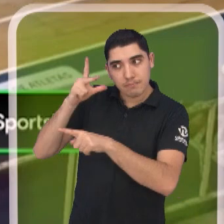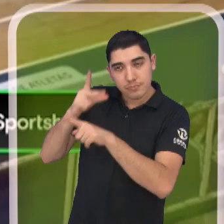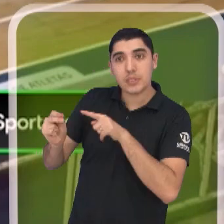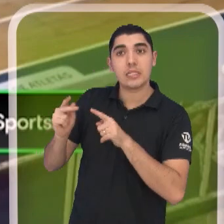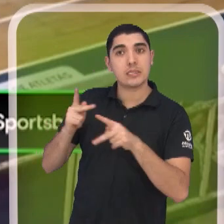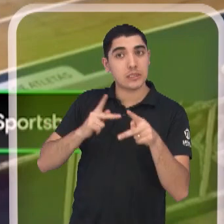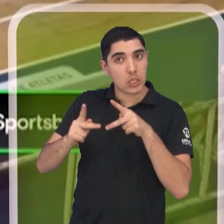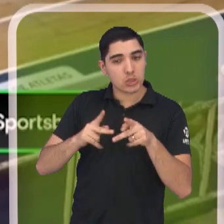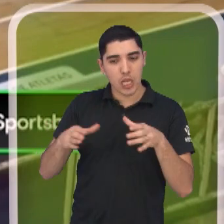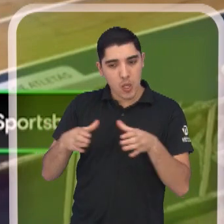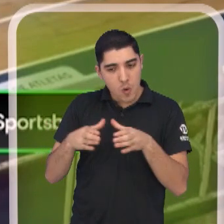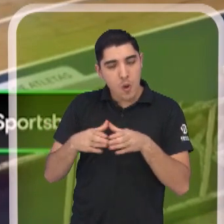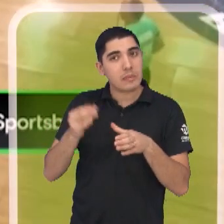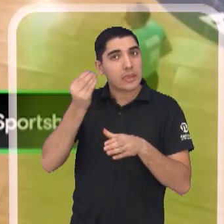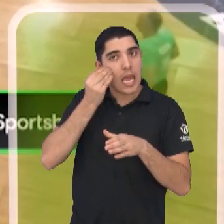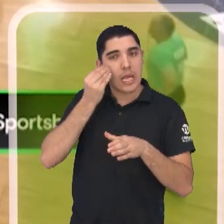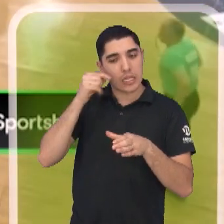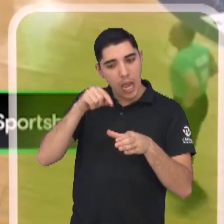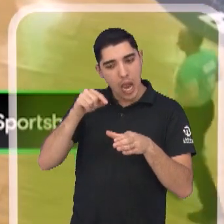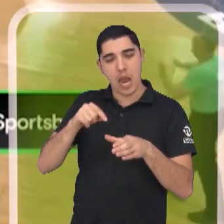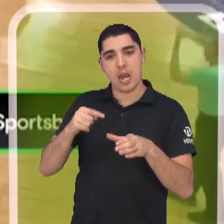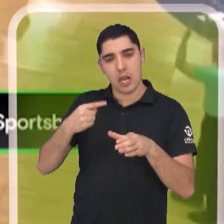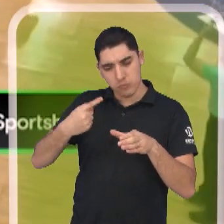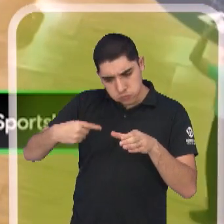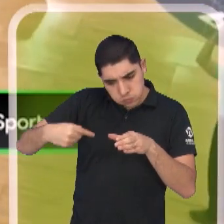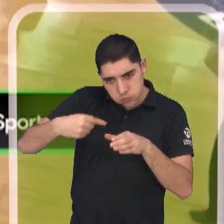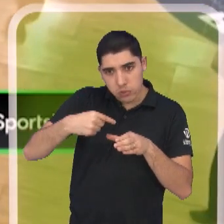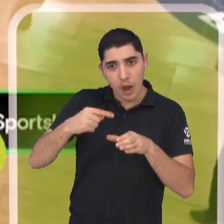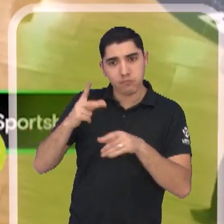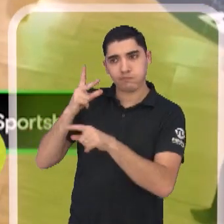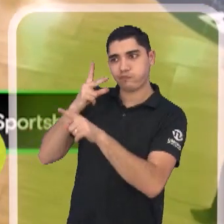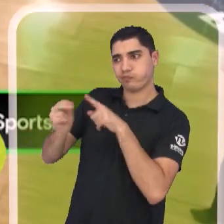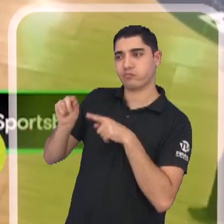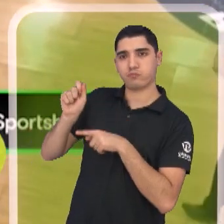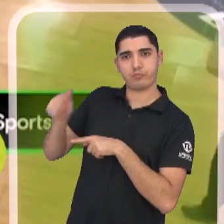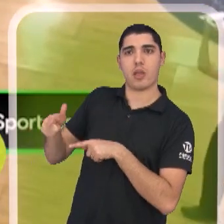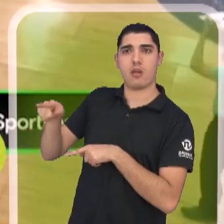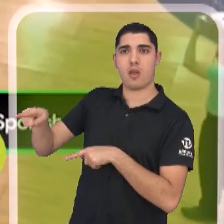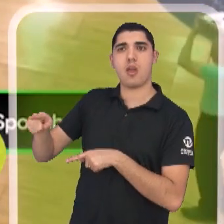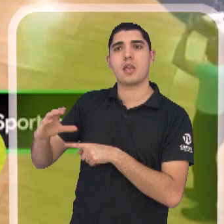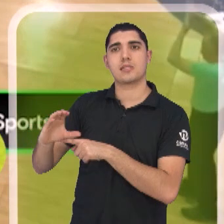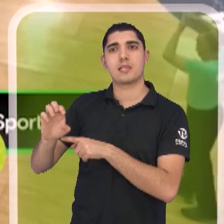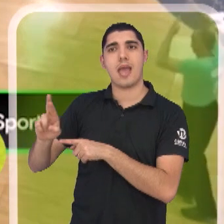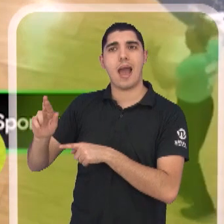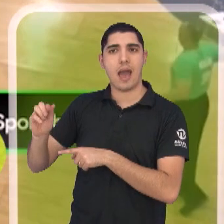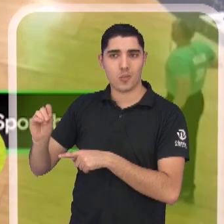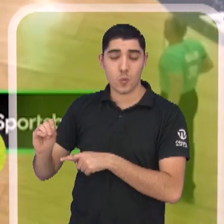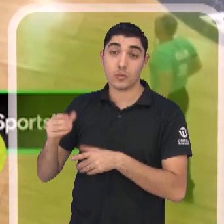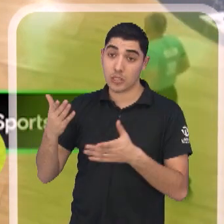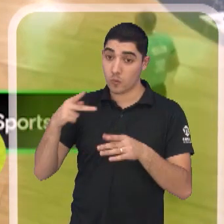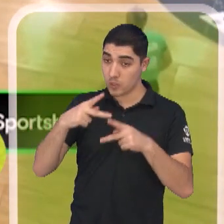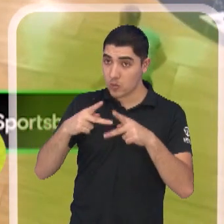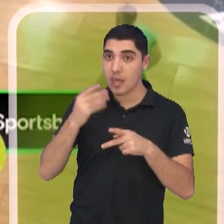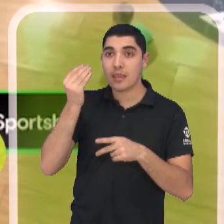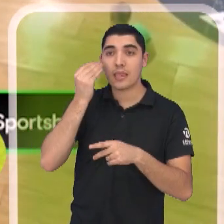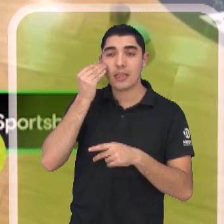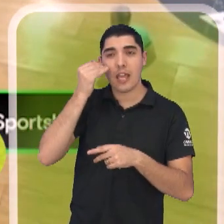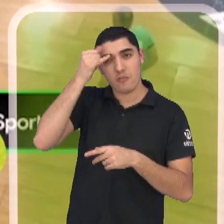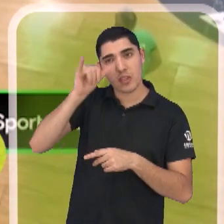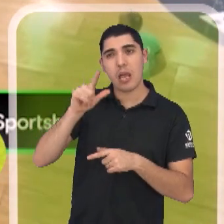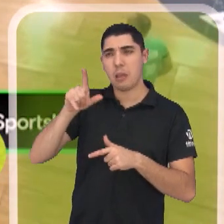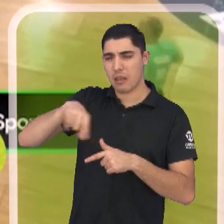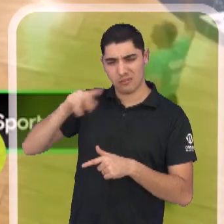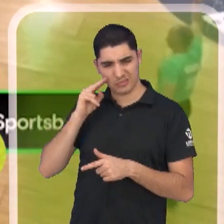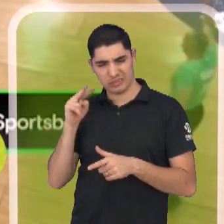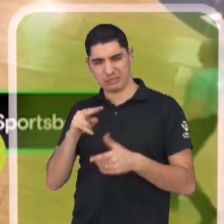tem que fazer o seu jogo e ganhar que é o que o que esse é o interesse do São José justamente também para tirar essa má impressão da última partida